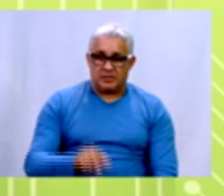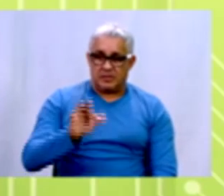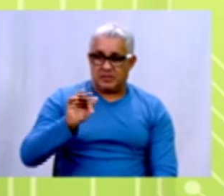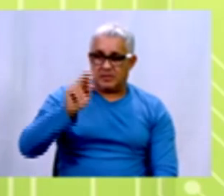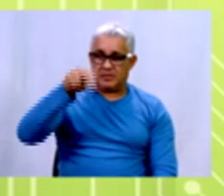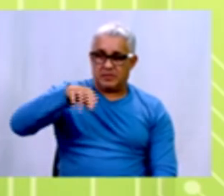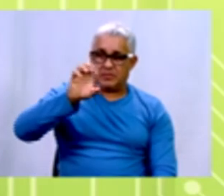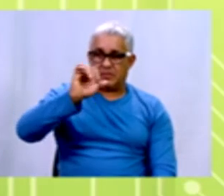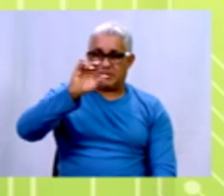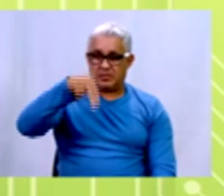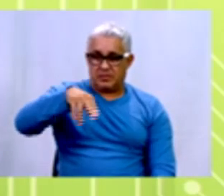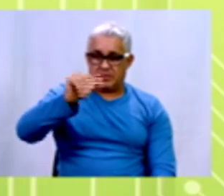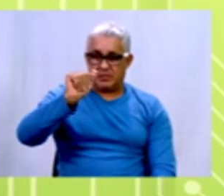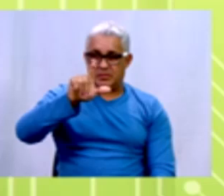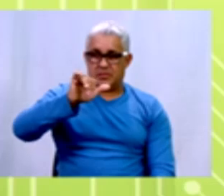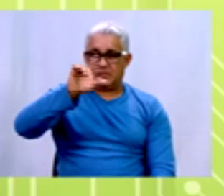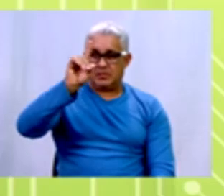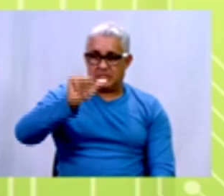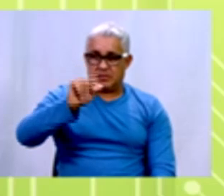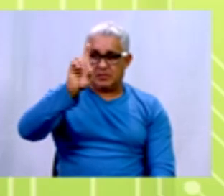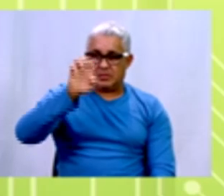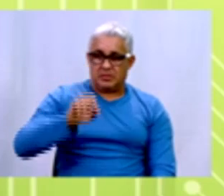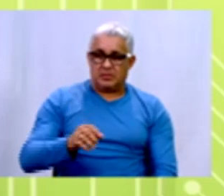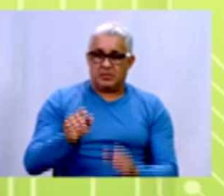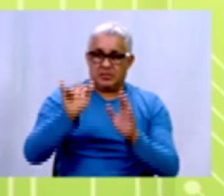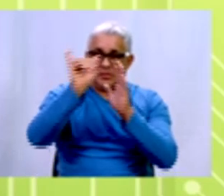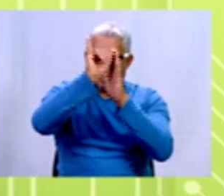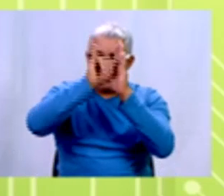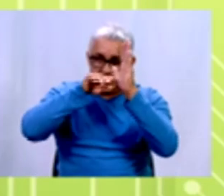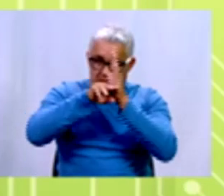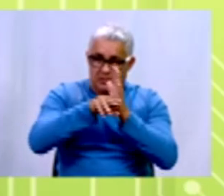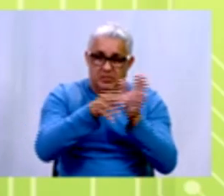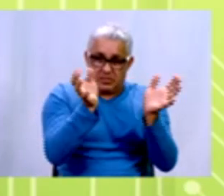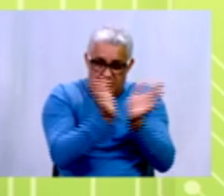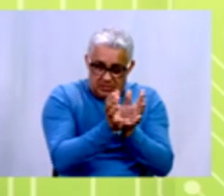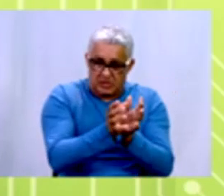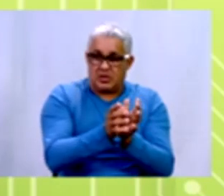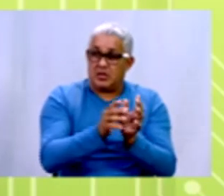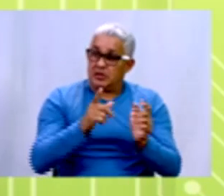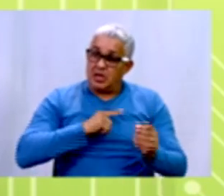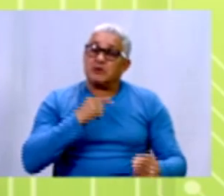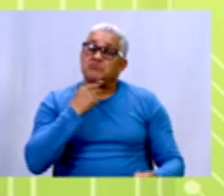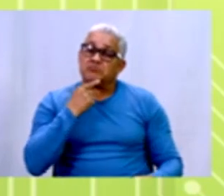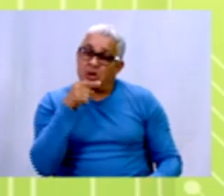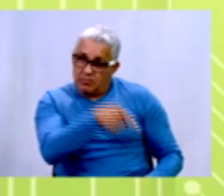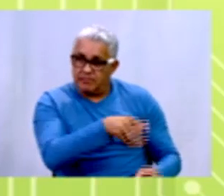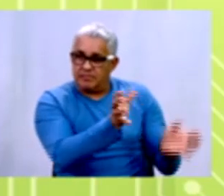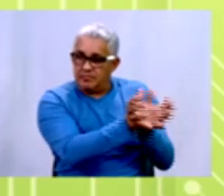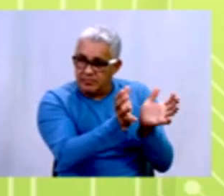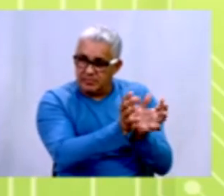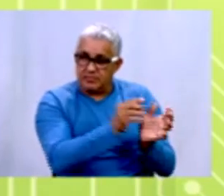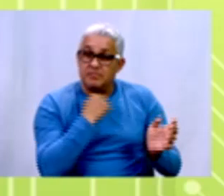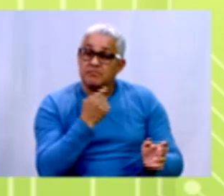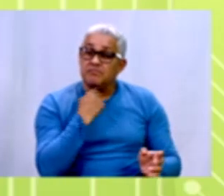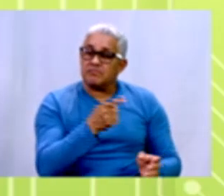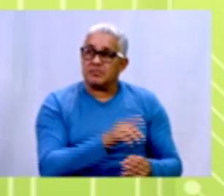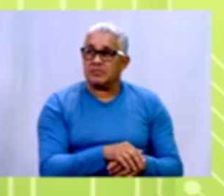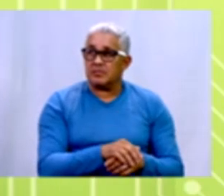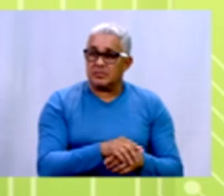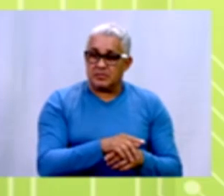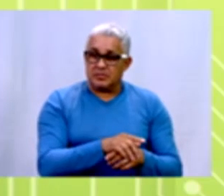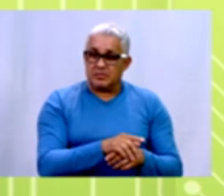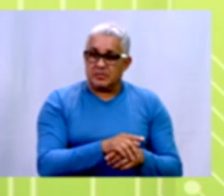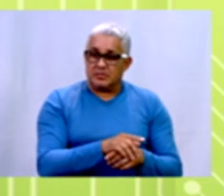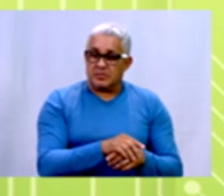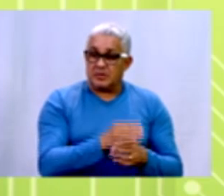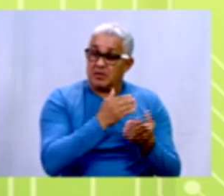funcionalidades que foram implementadas pela equipe. Então, alguma dúvida que a equipe tenha, ela vai